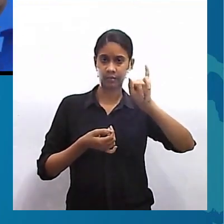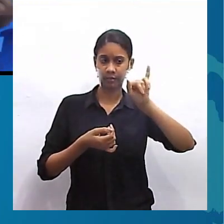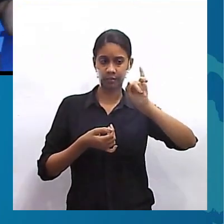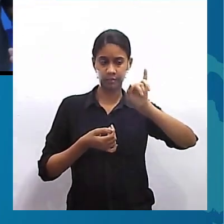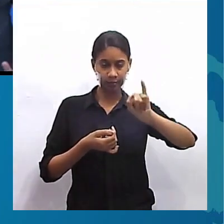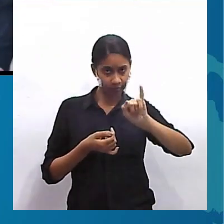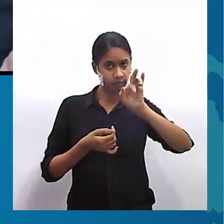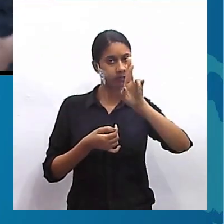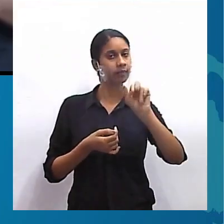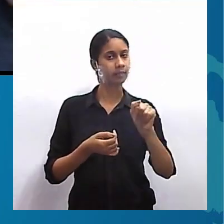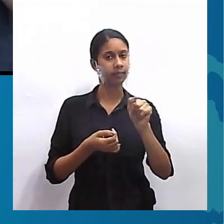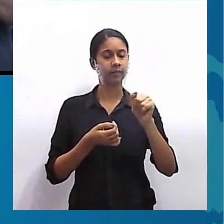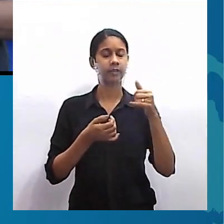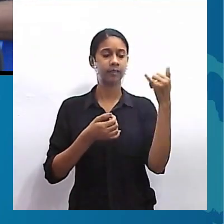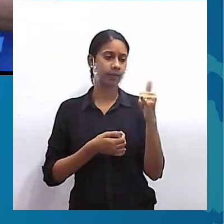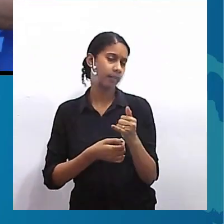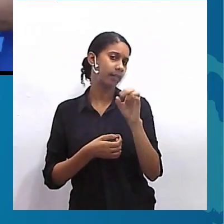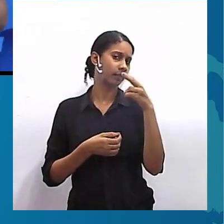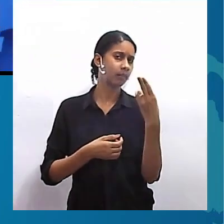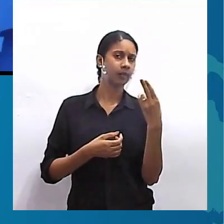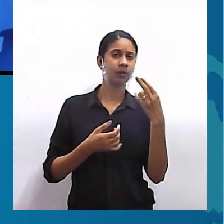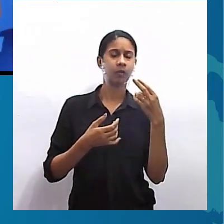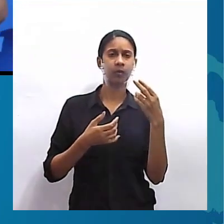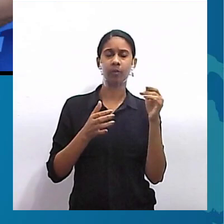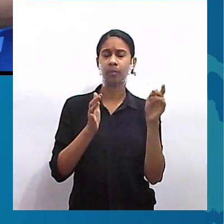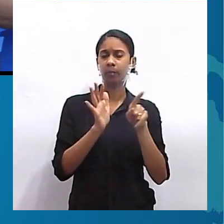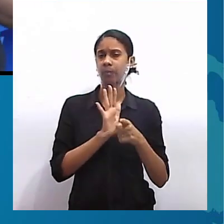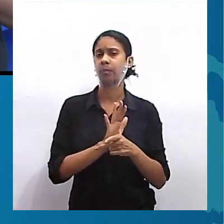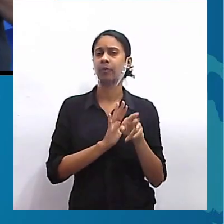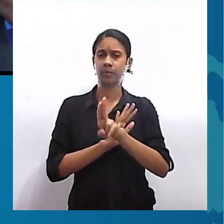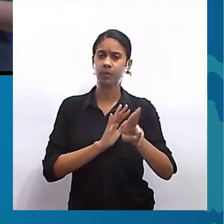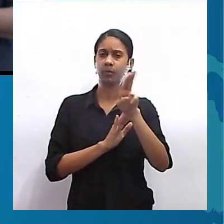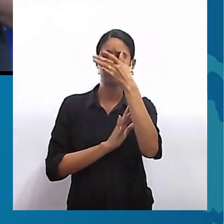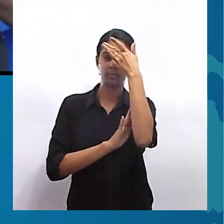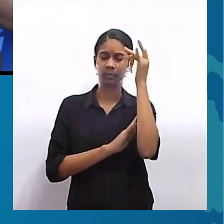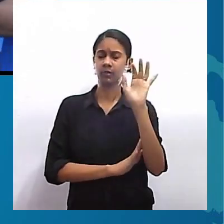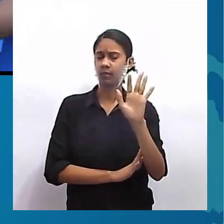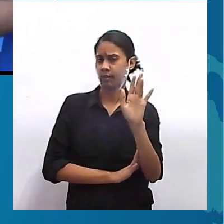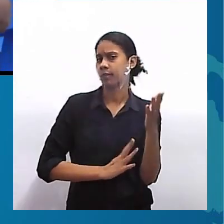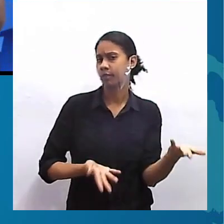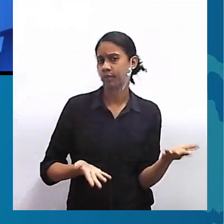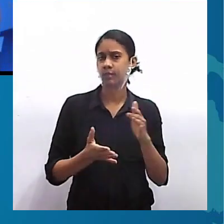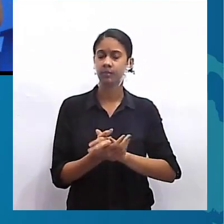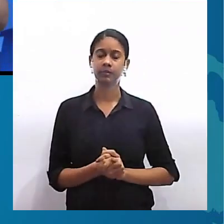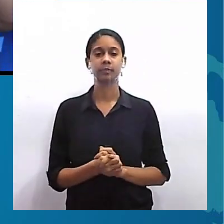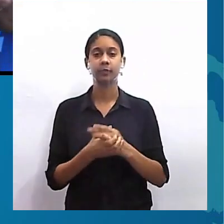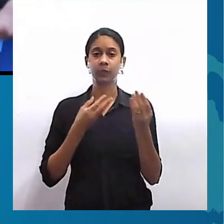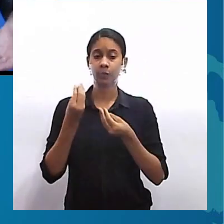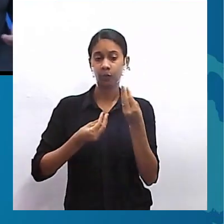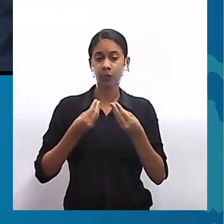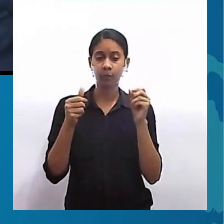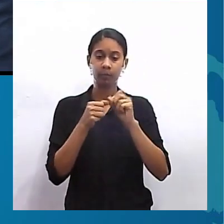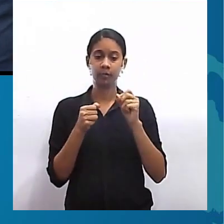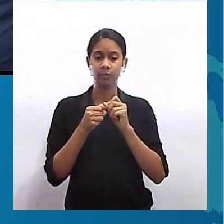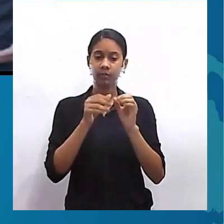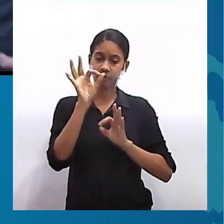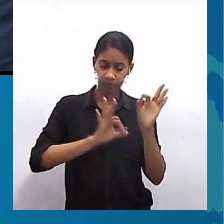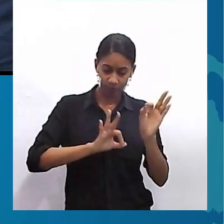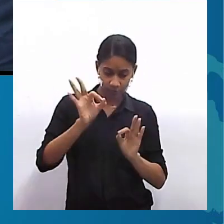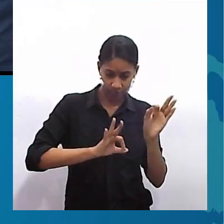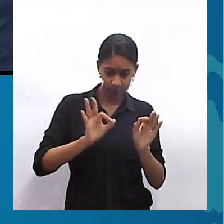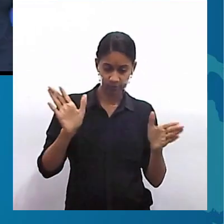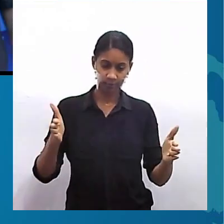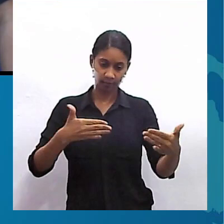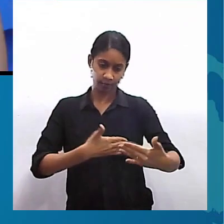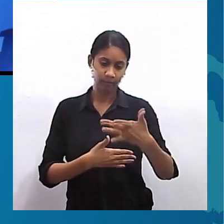paleteira manual, ou se vai precisar daquela pessoa mesmo de carga e descarga, batendo, rebatendo, montando cargas